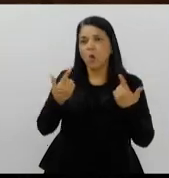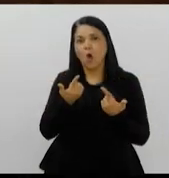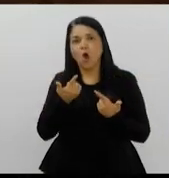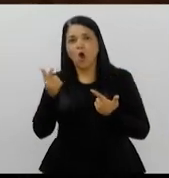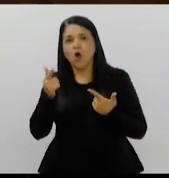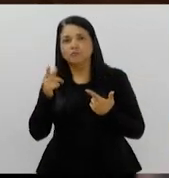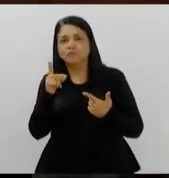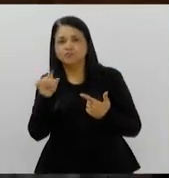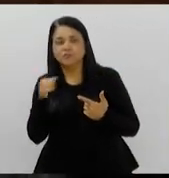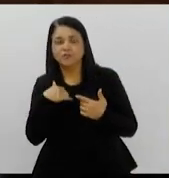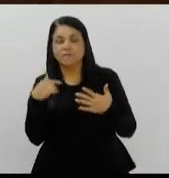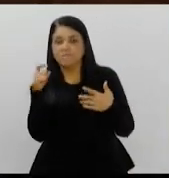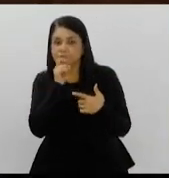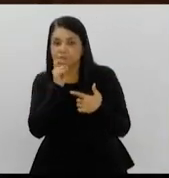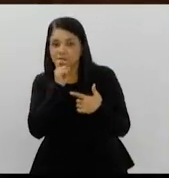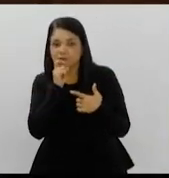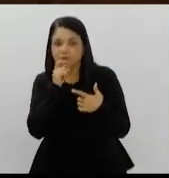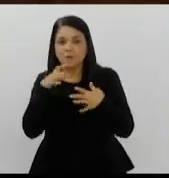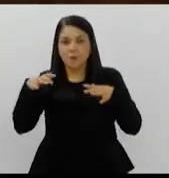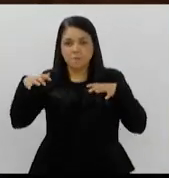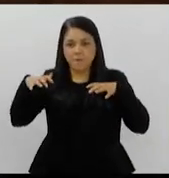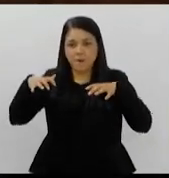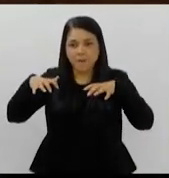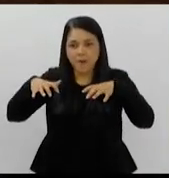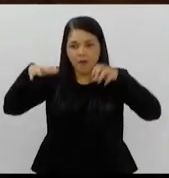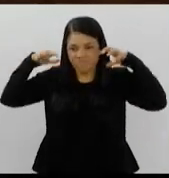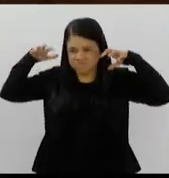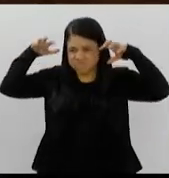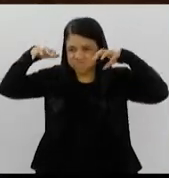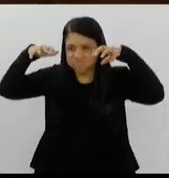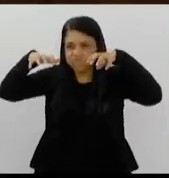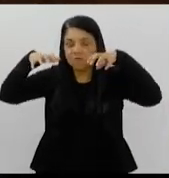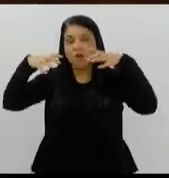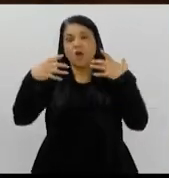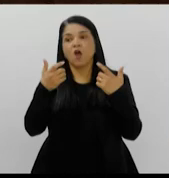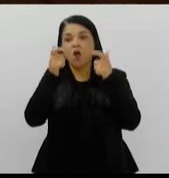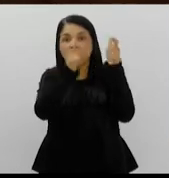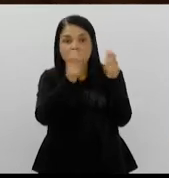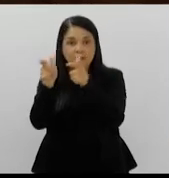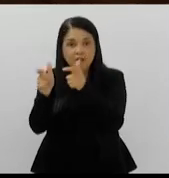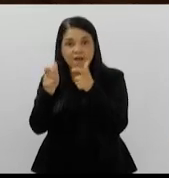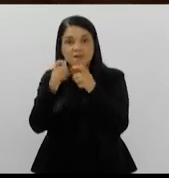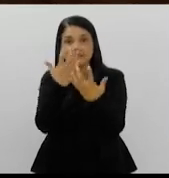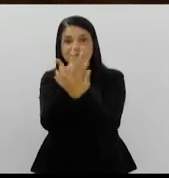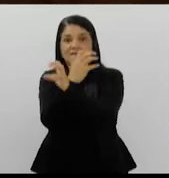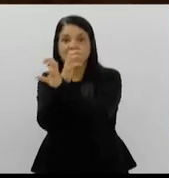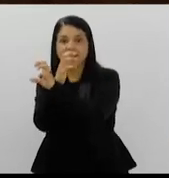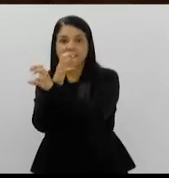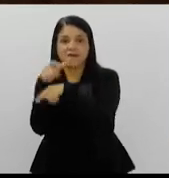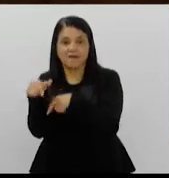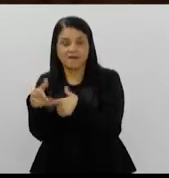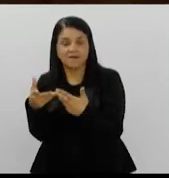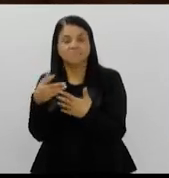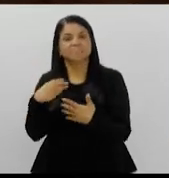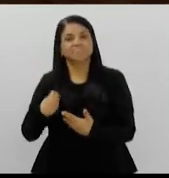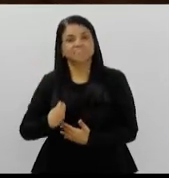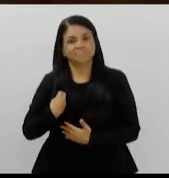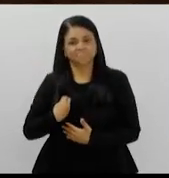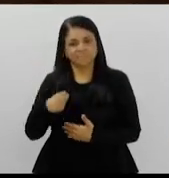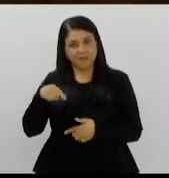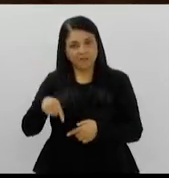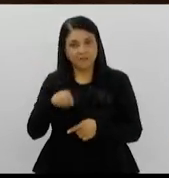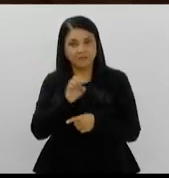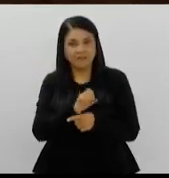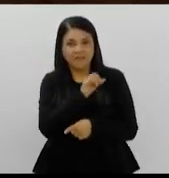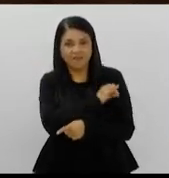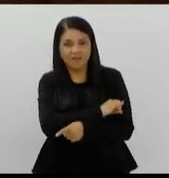um local grandes enchentes, muitas chuvas e outros muitas secas. E, recentemente, temos vivido aqui no Estado do Rio